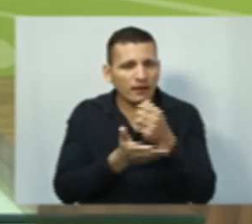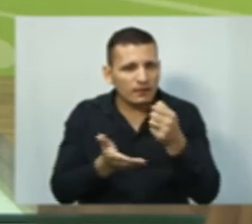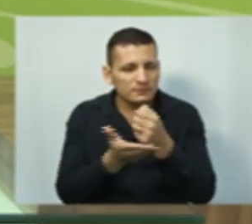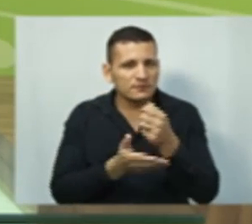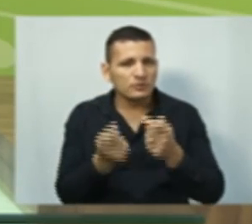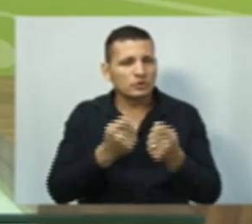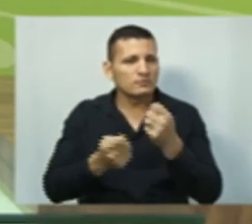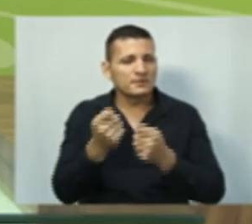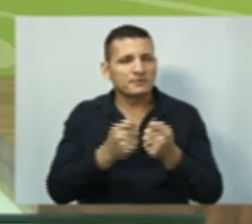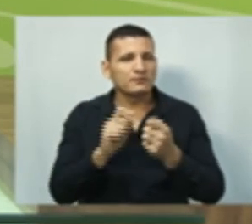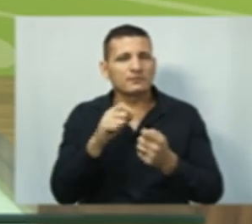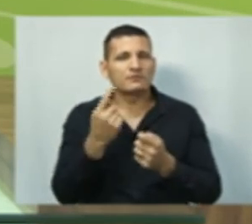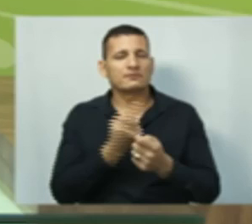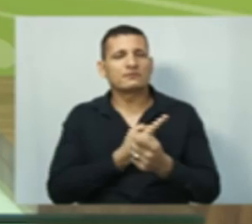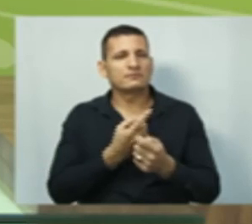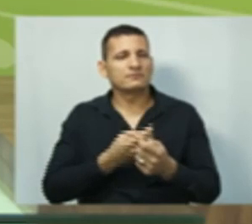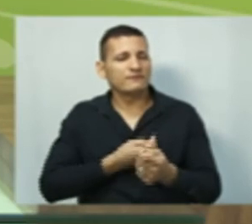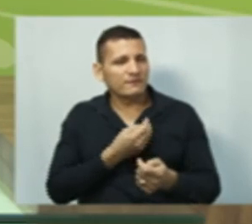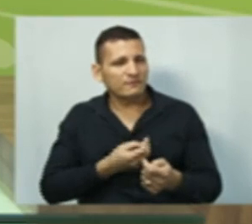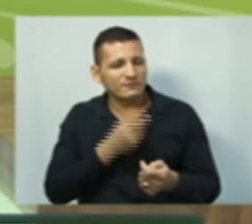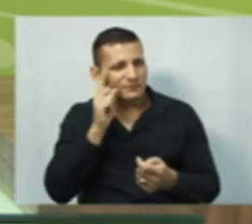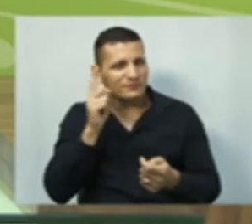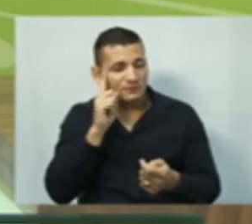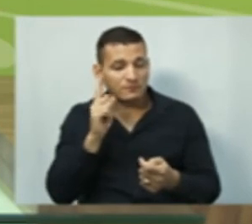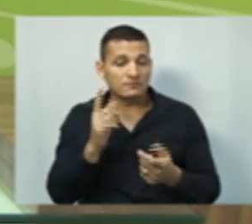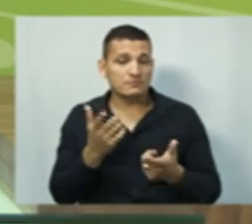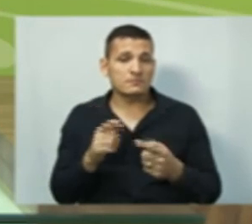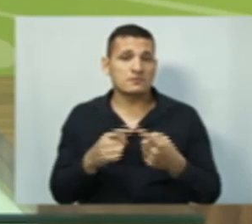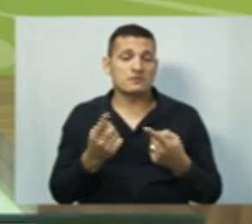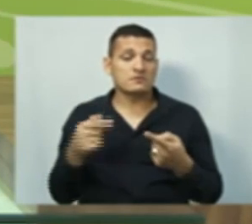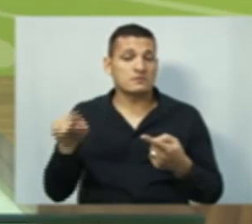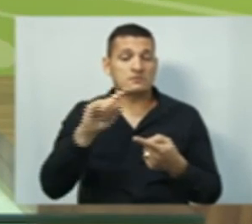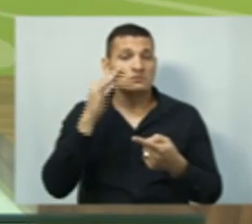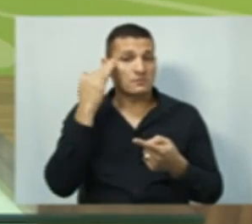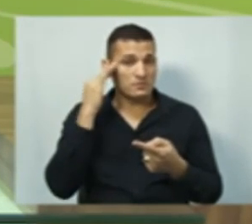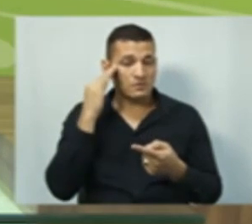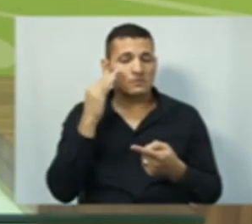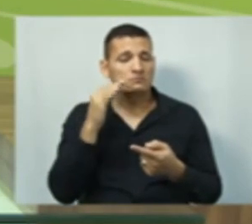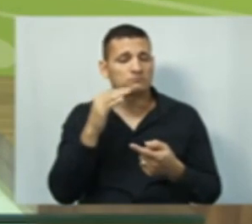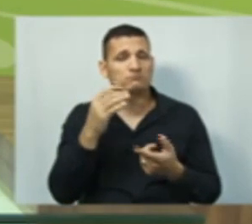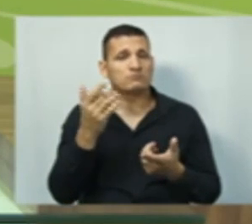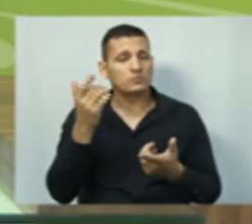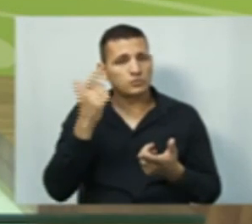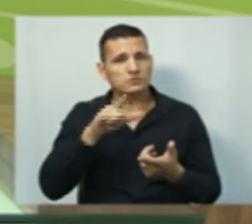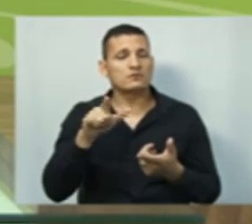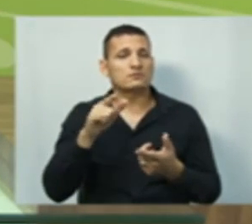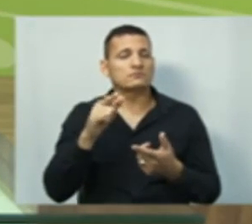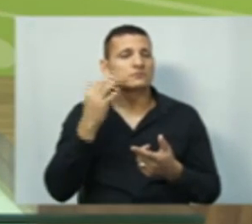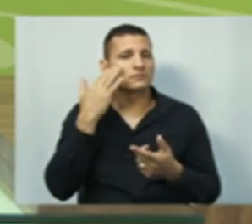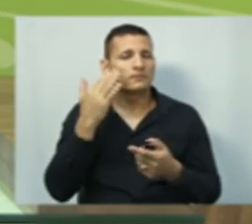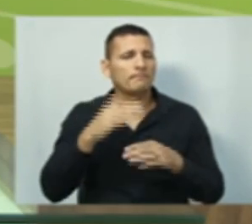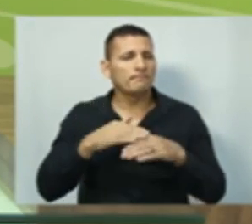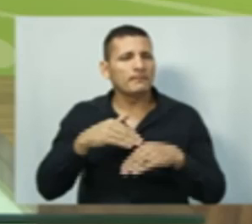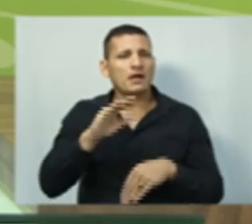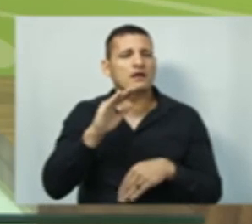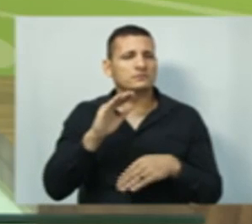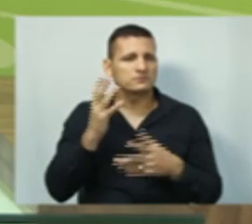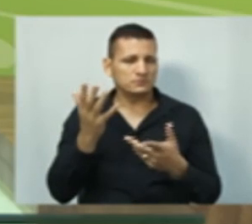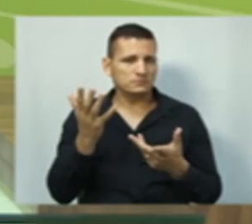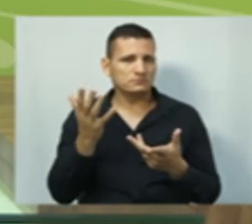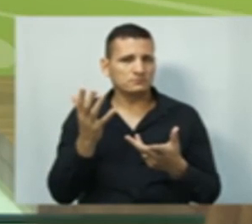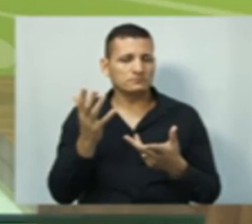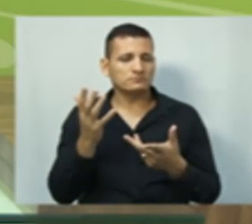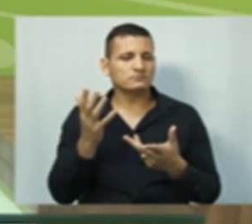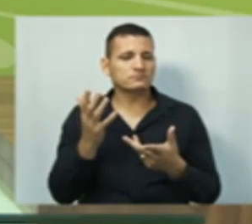gente vivencia, no que se fala. Quando eles conseguem compreender, ou vocês conseguem compreender algo mais, né, algo mais acertado do que